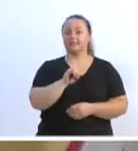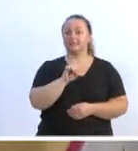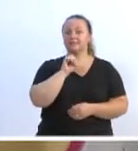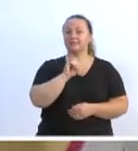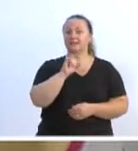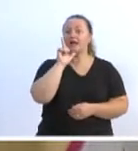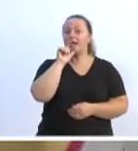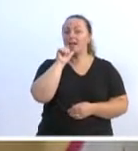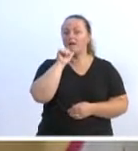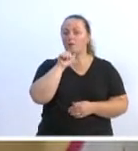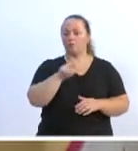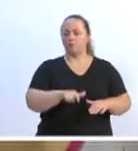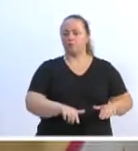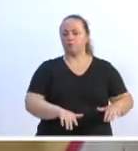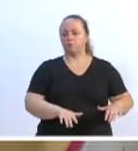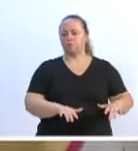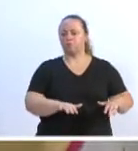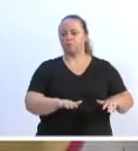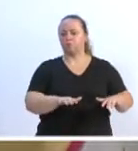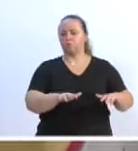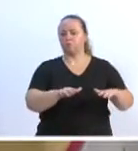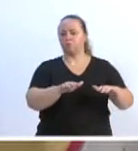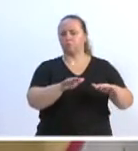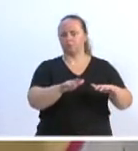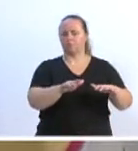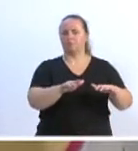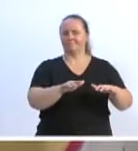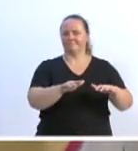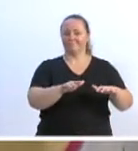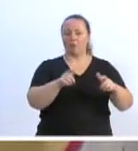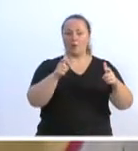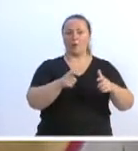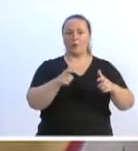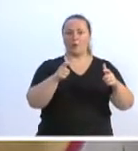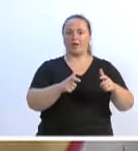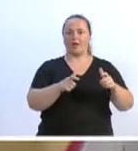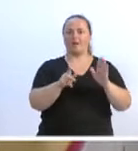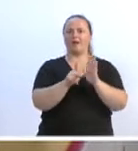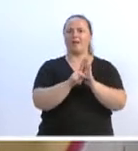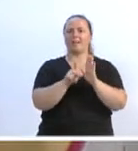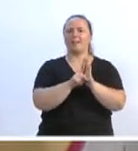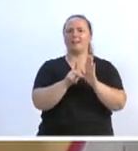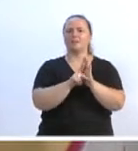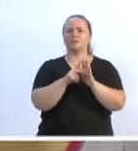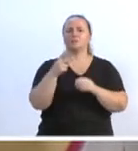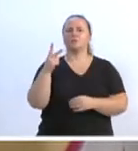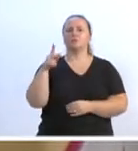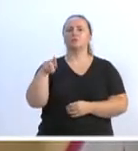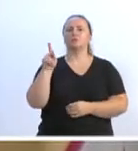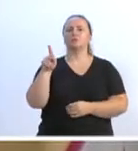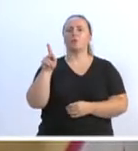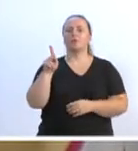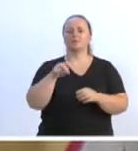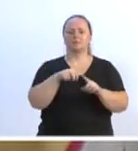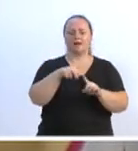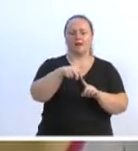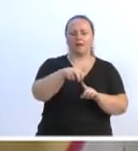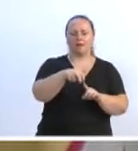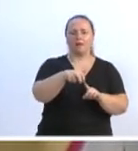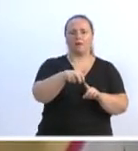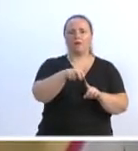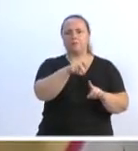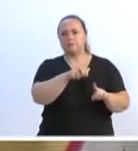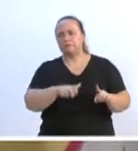trajeto que os índios percorrem normalmente dois quilômetros eles têm que passar man caminhar 19